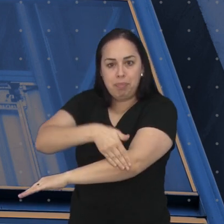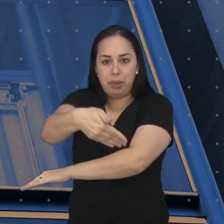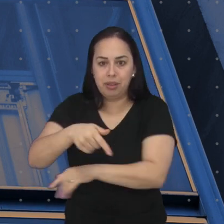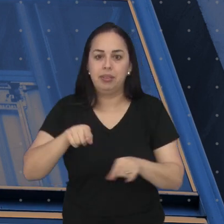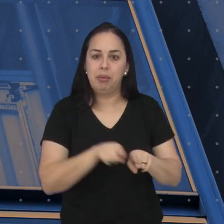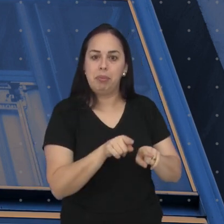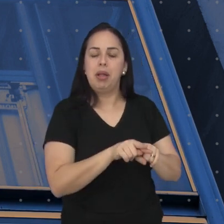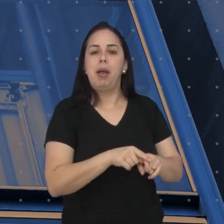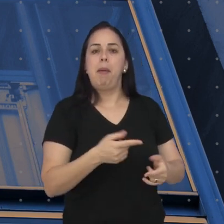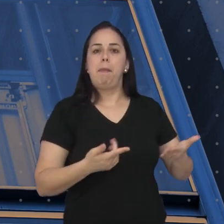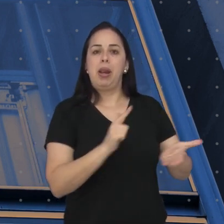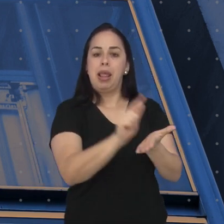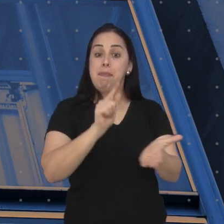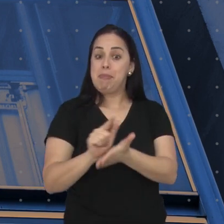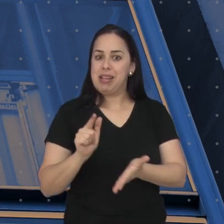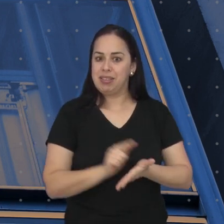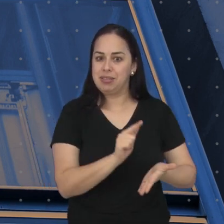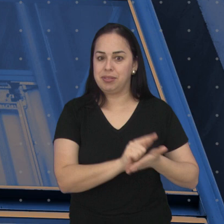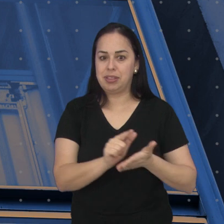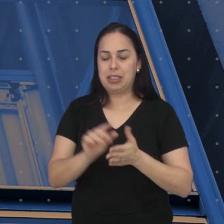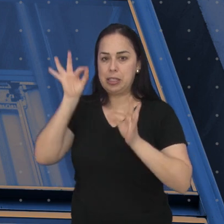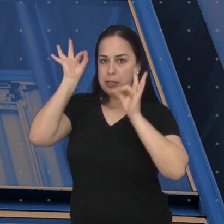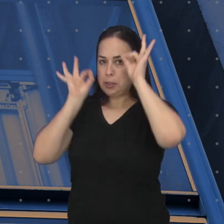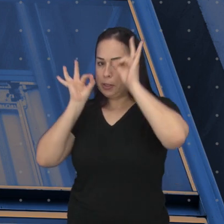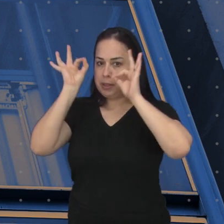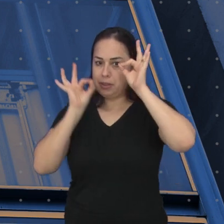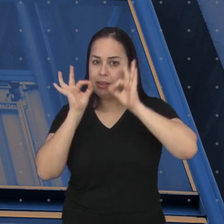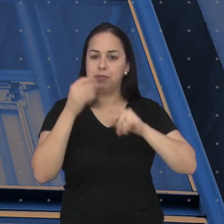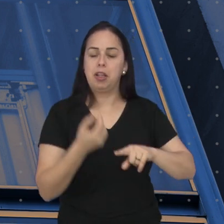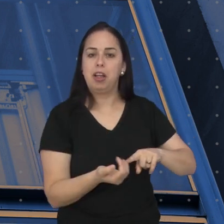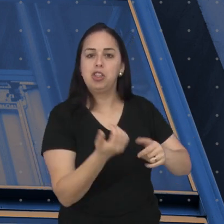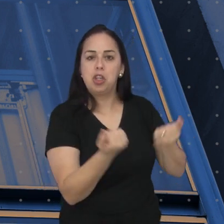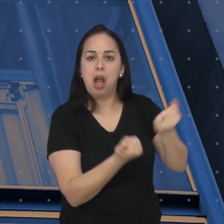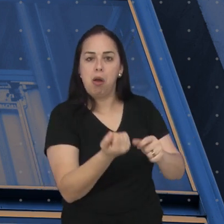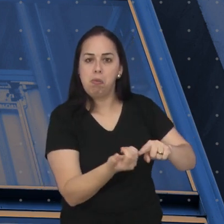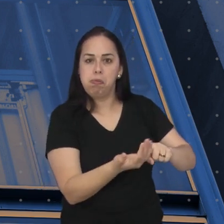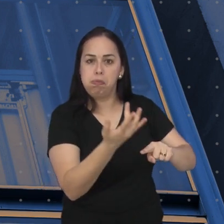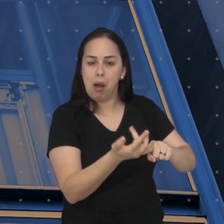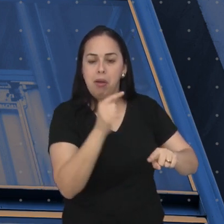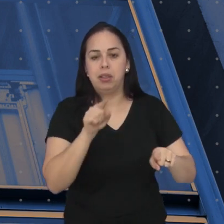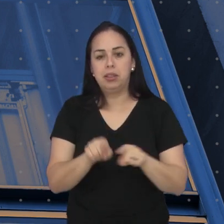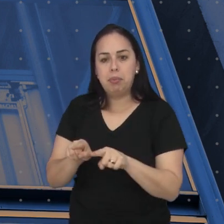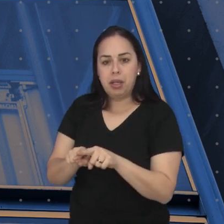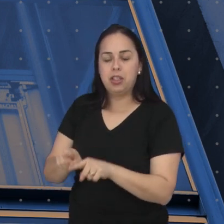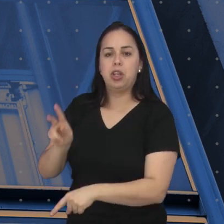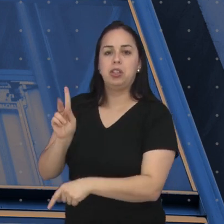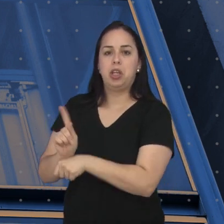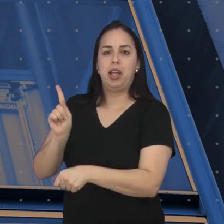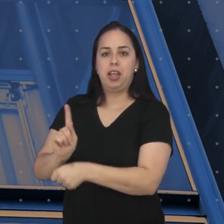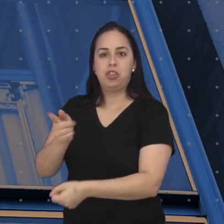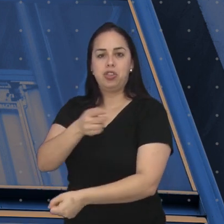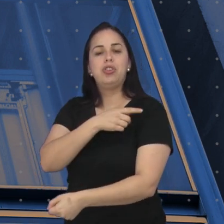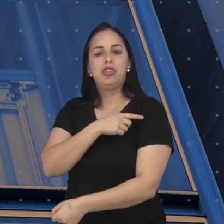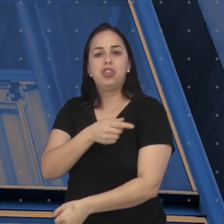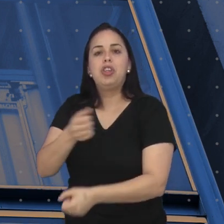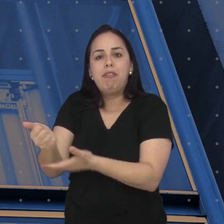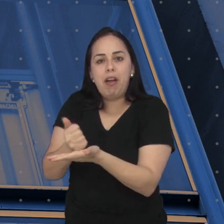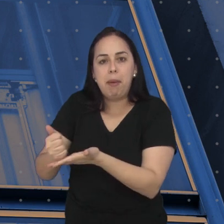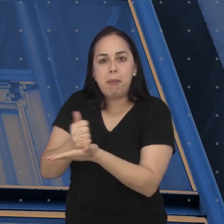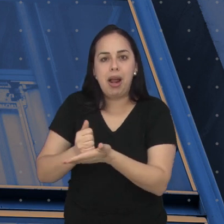doméstica, encarregado administrativo, esteticista, funileiro de veículos, gerente de farmácia, lash